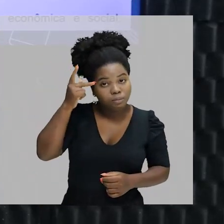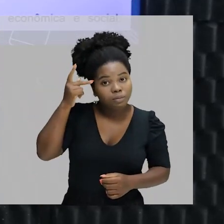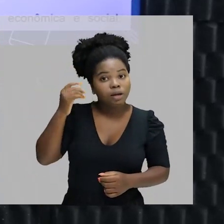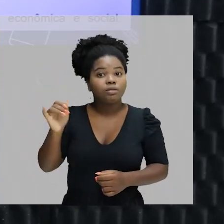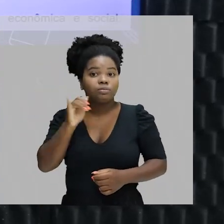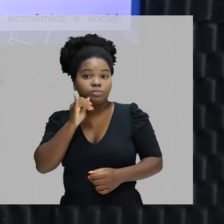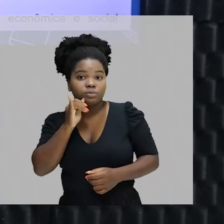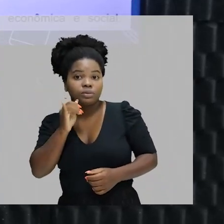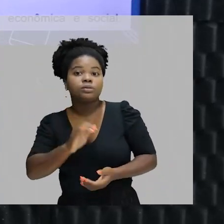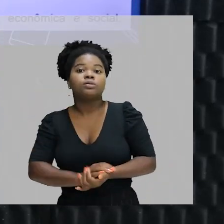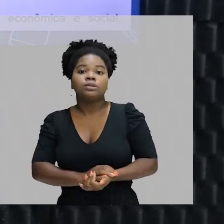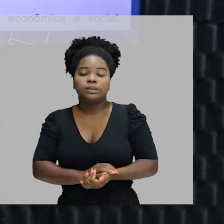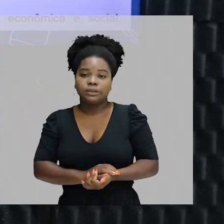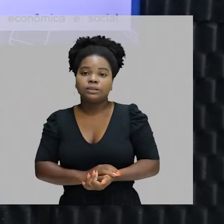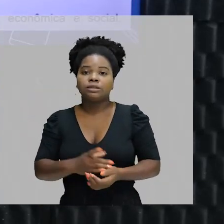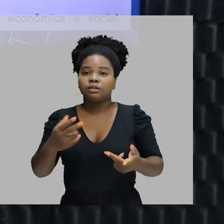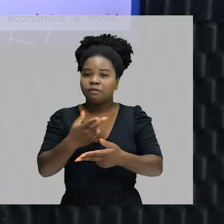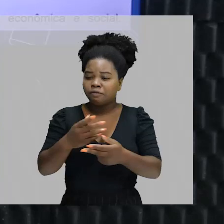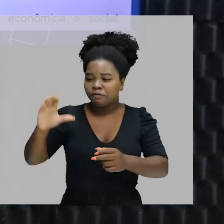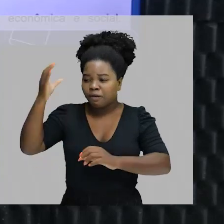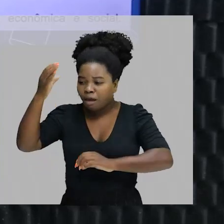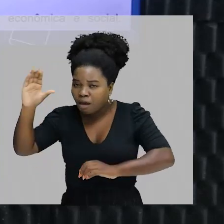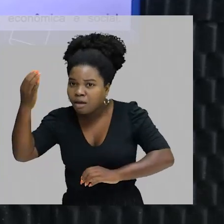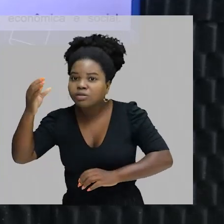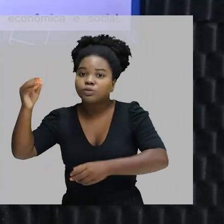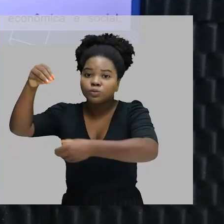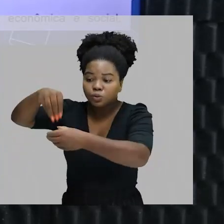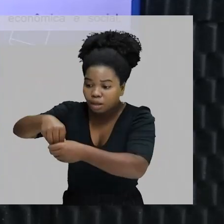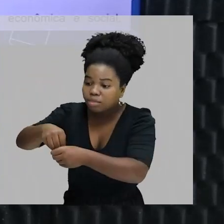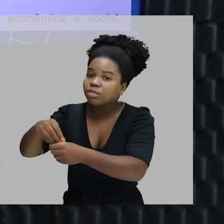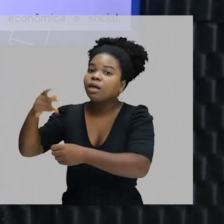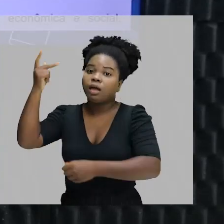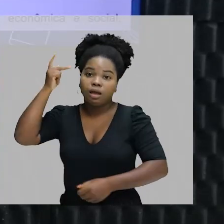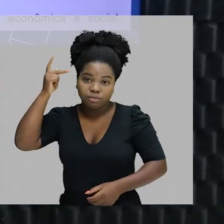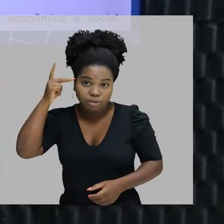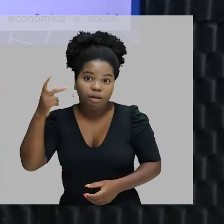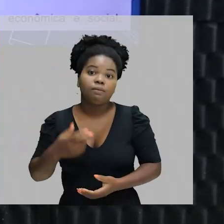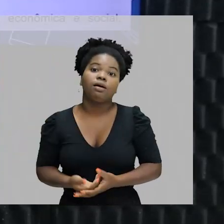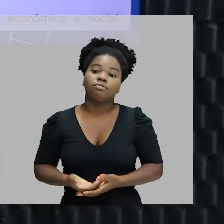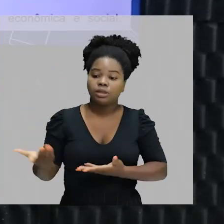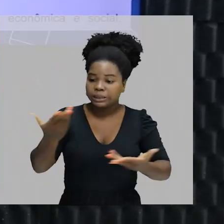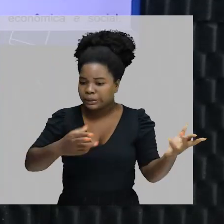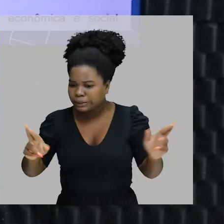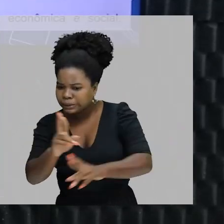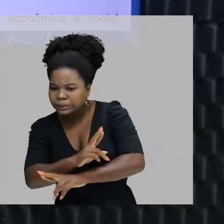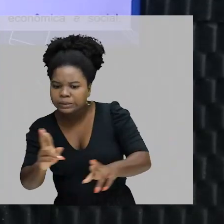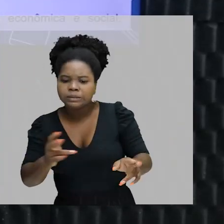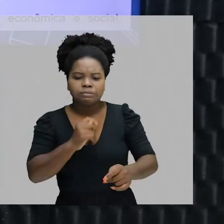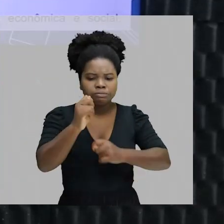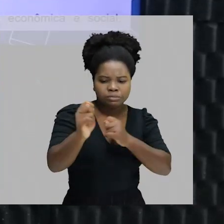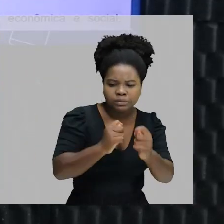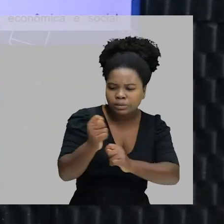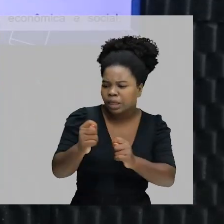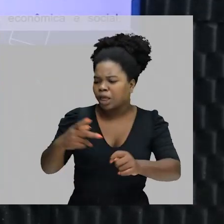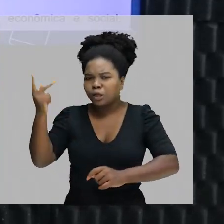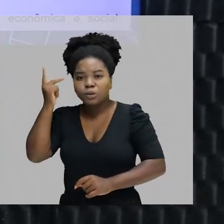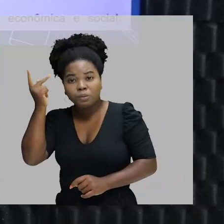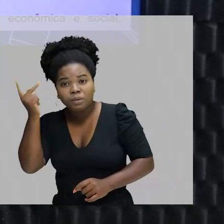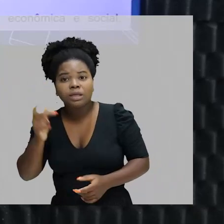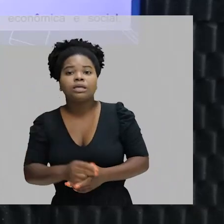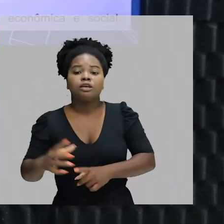cosmopolita, tu tem várias culturas e perspectivas dentro da cidade de São Paulo. bolsa de valor, a economia de São